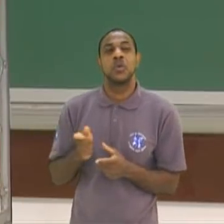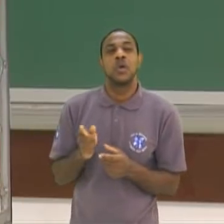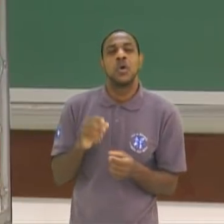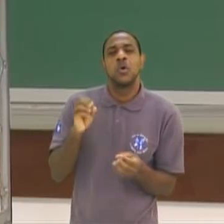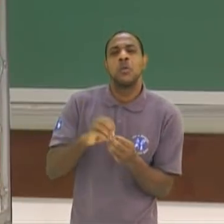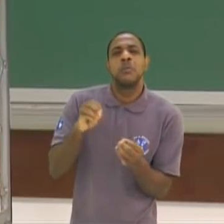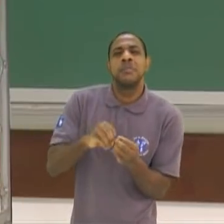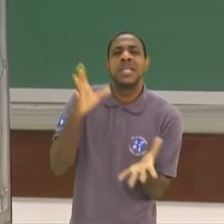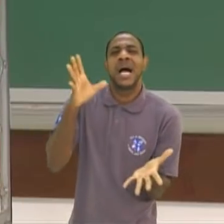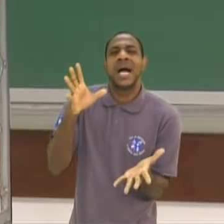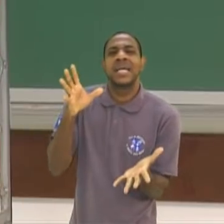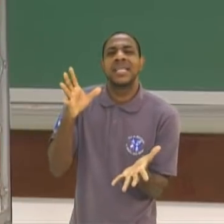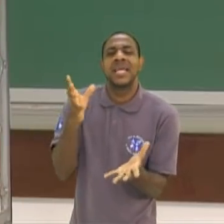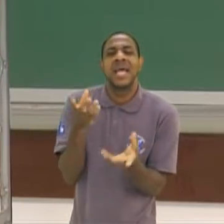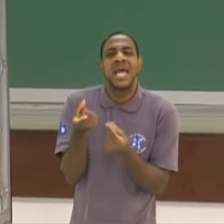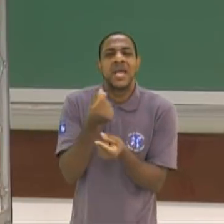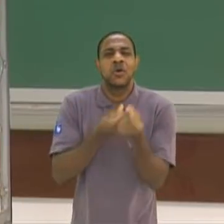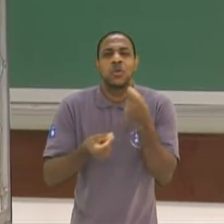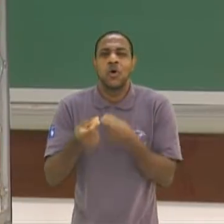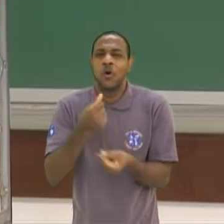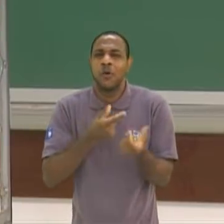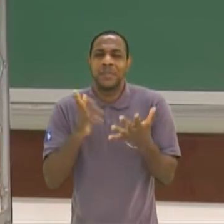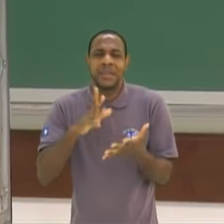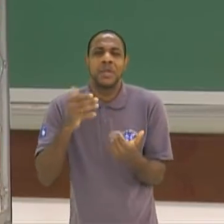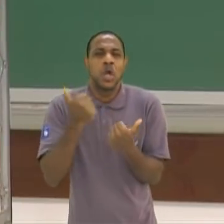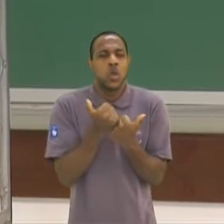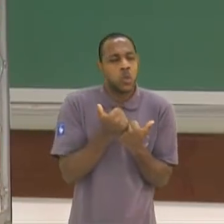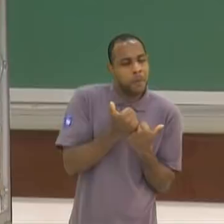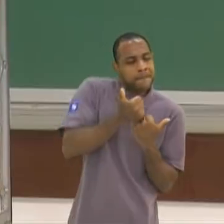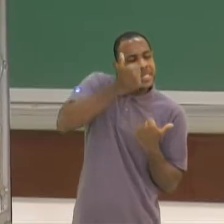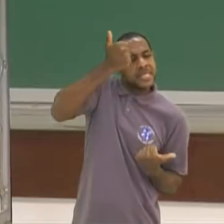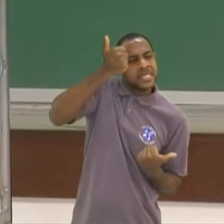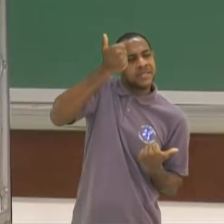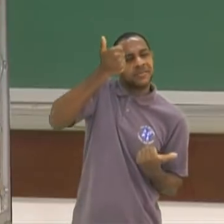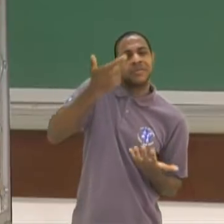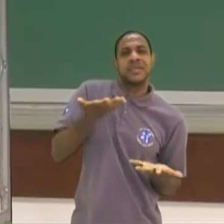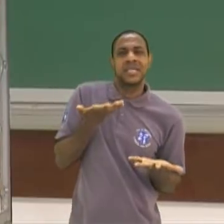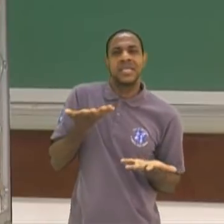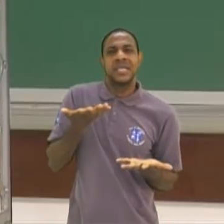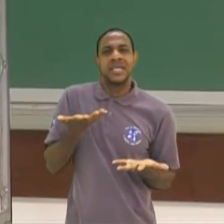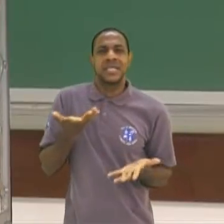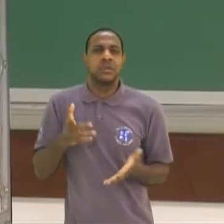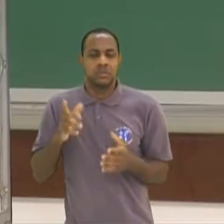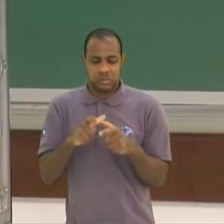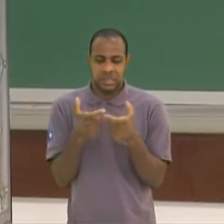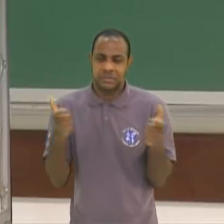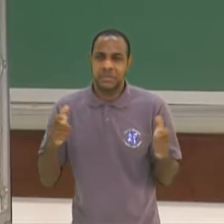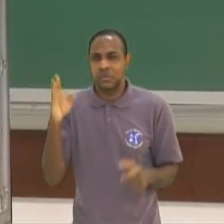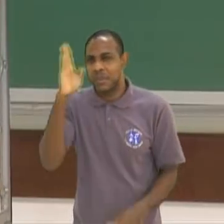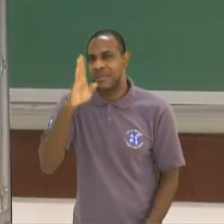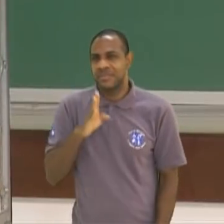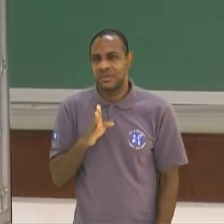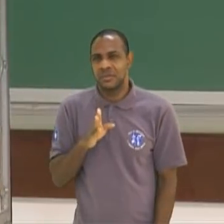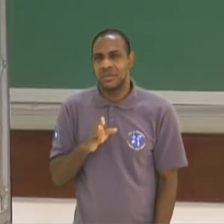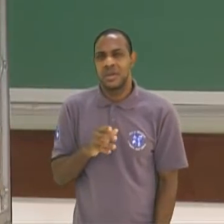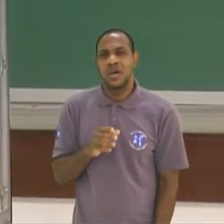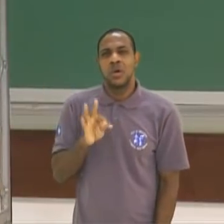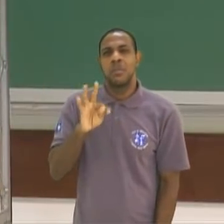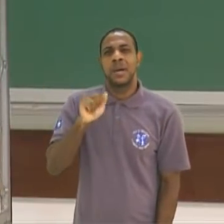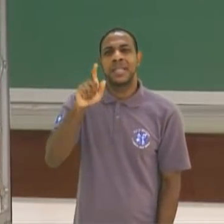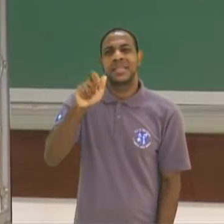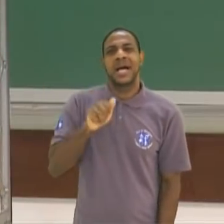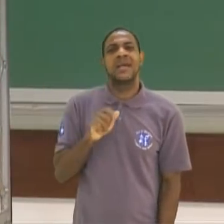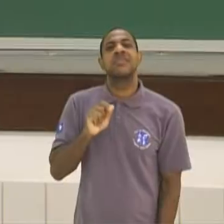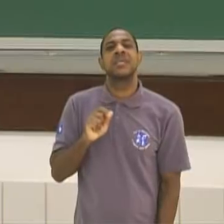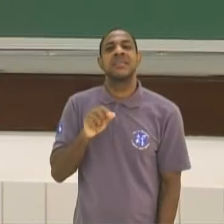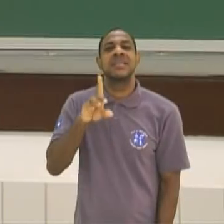ministro lá que comandou o grande crescimento do Brasil em taxas acima de 10% ao ano, lembra? Ele foi chamado de novo